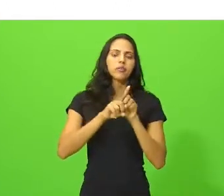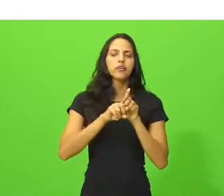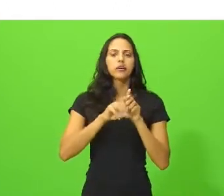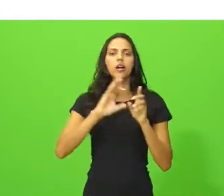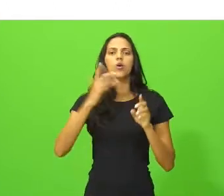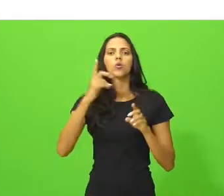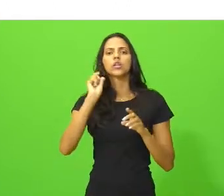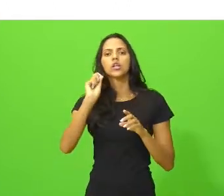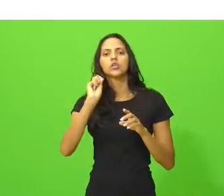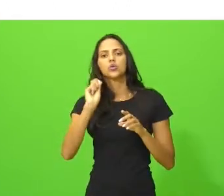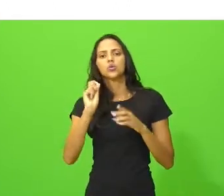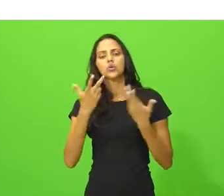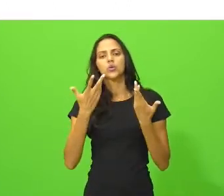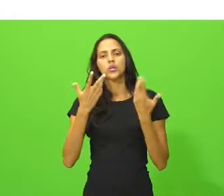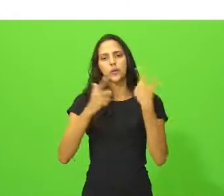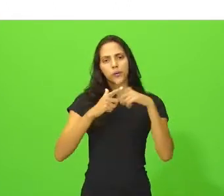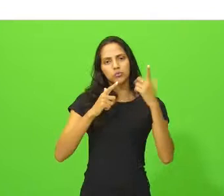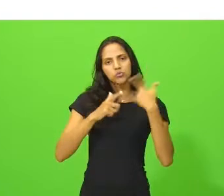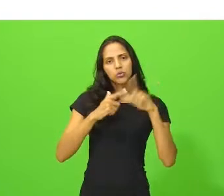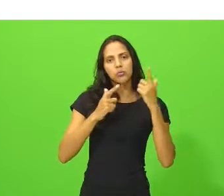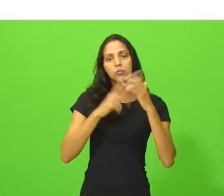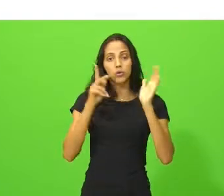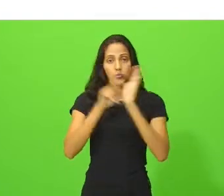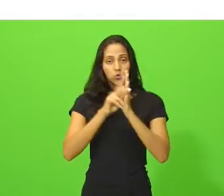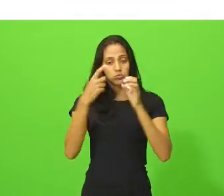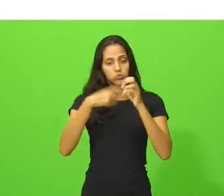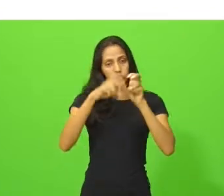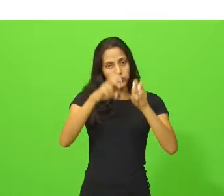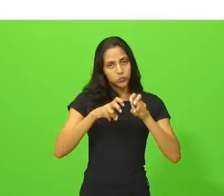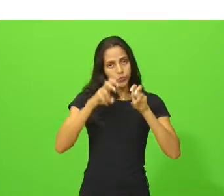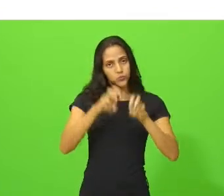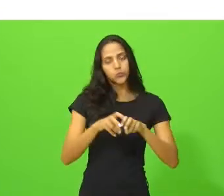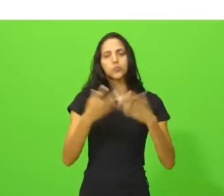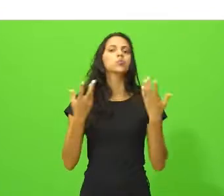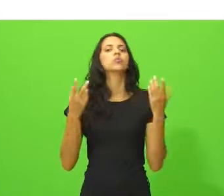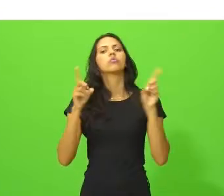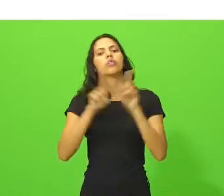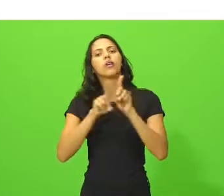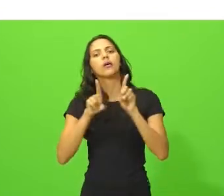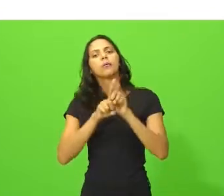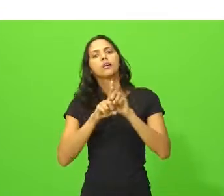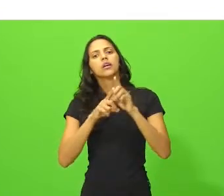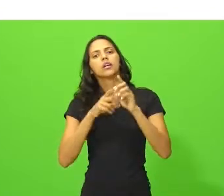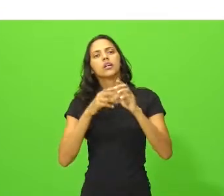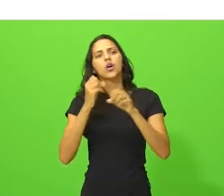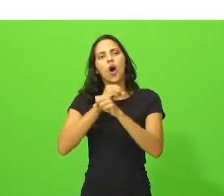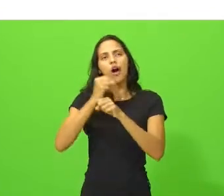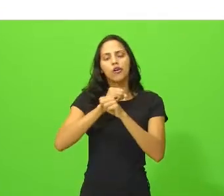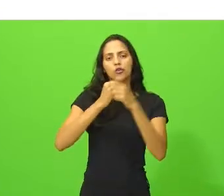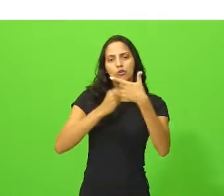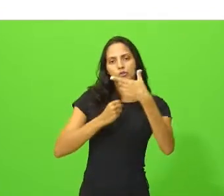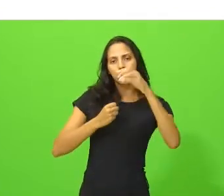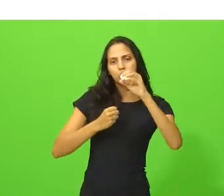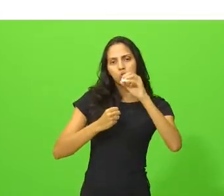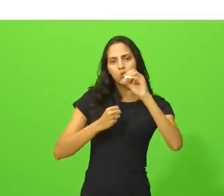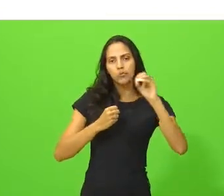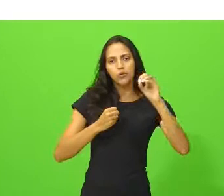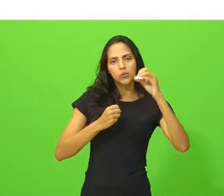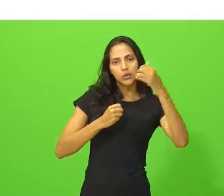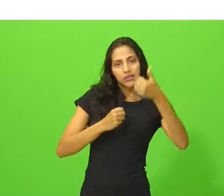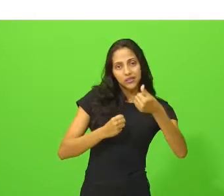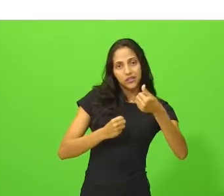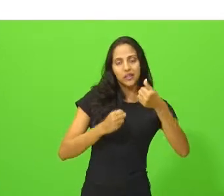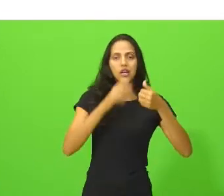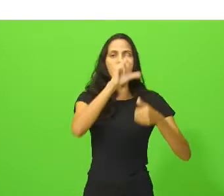esses podem provocar restrições à pecuária. Nessas áreas, há exemplo do que ocorreu em 2006 com o plantio da